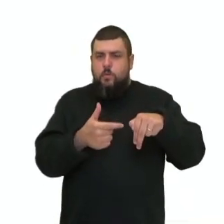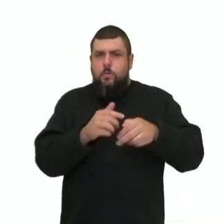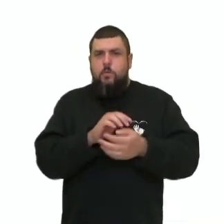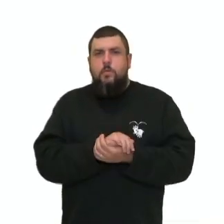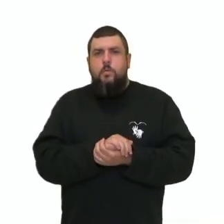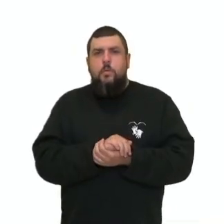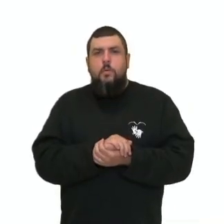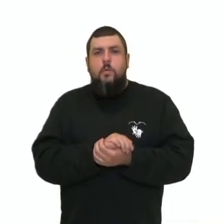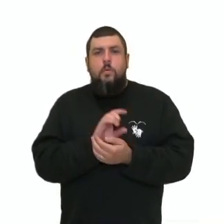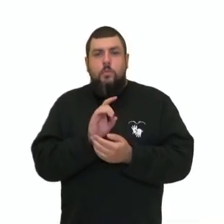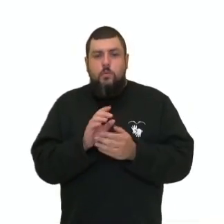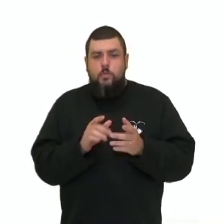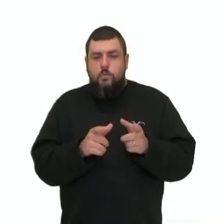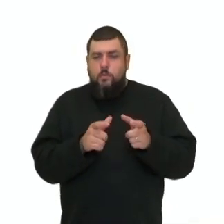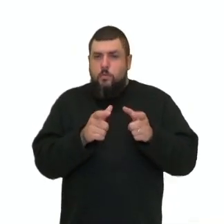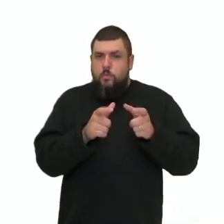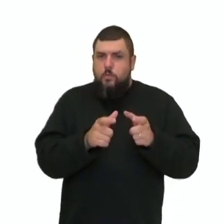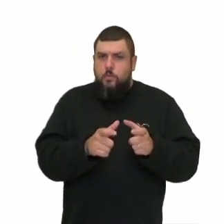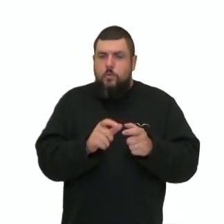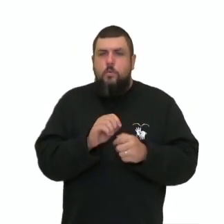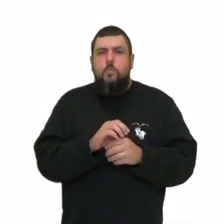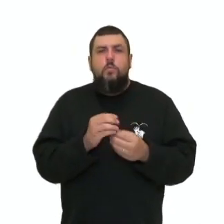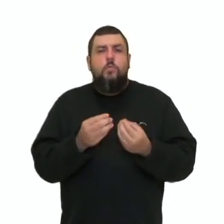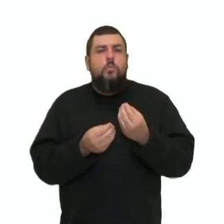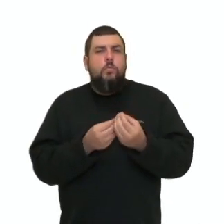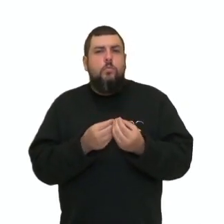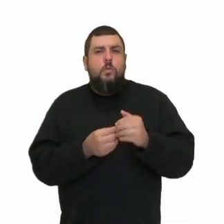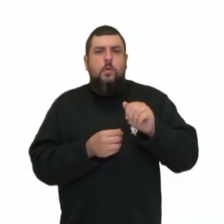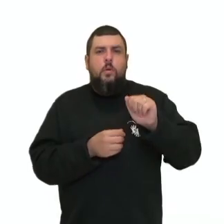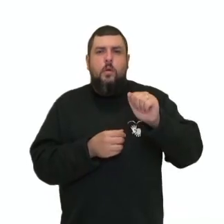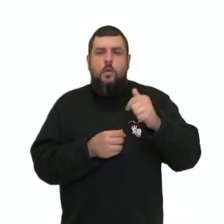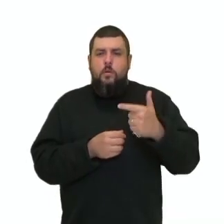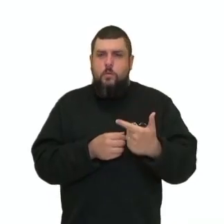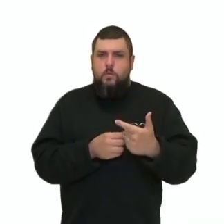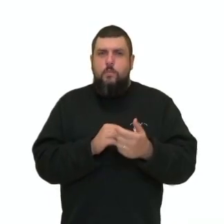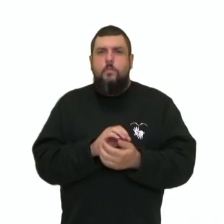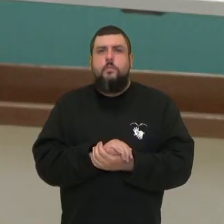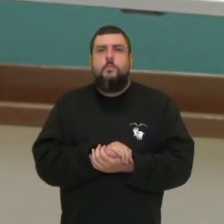nessa posição o elemento A2 e assim sucessivamente.